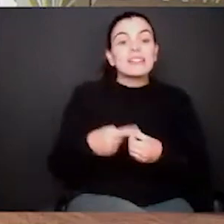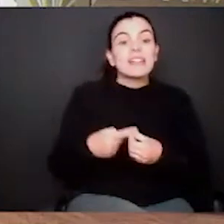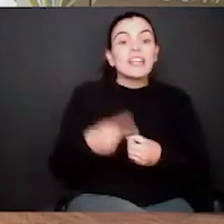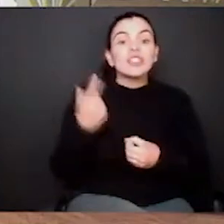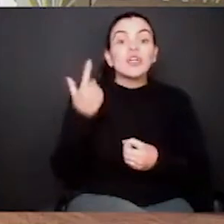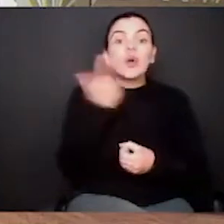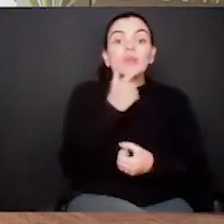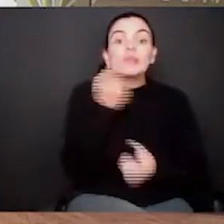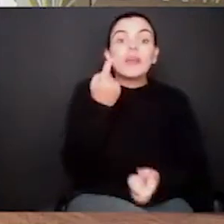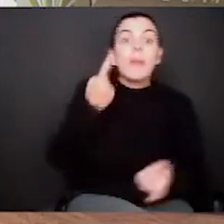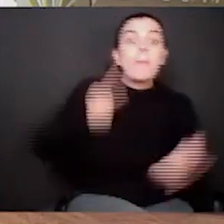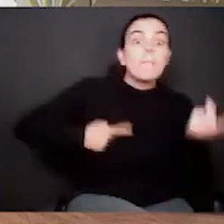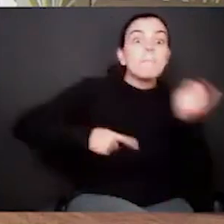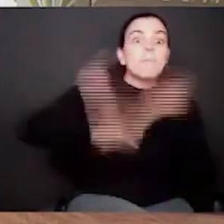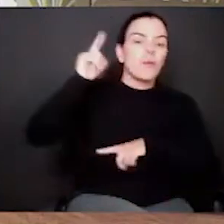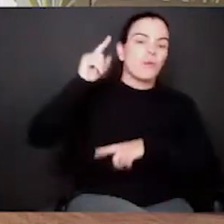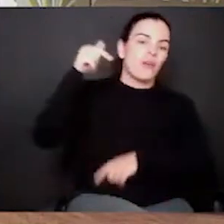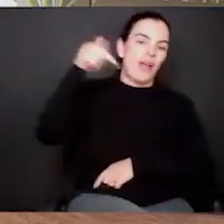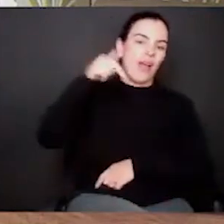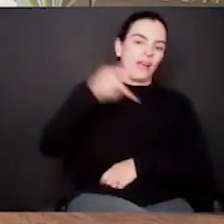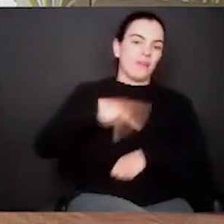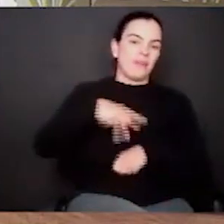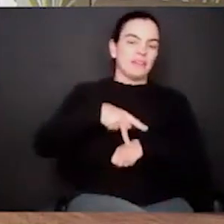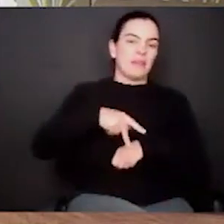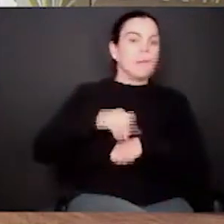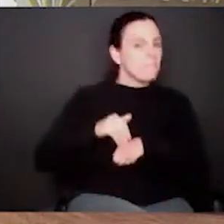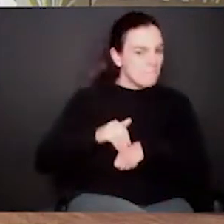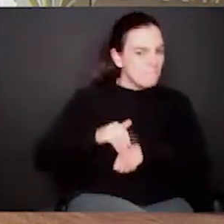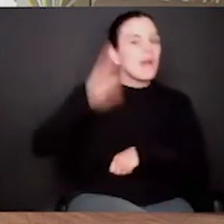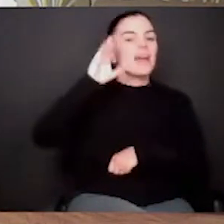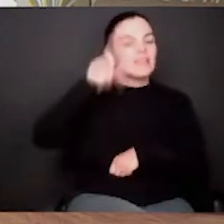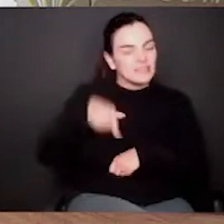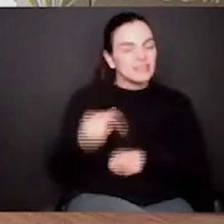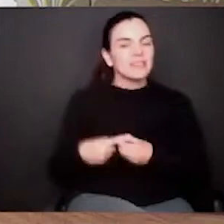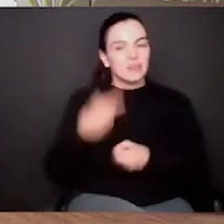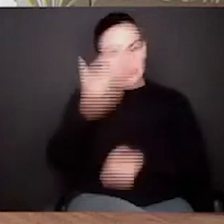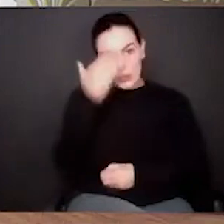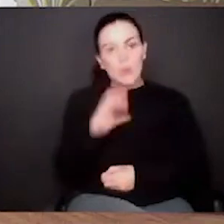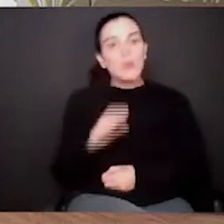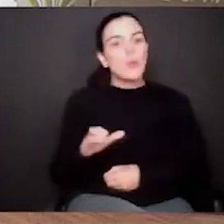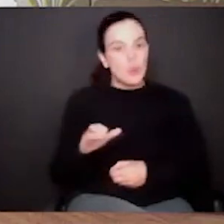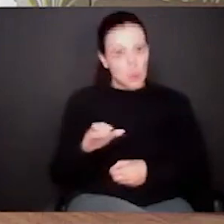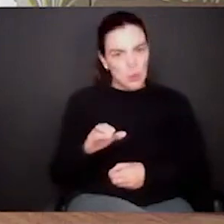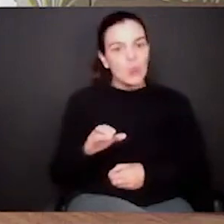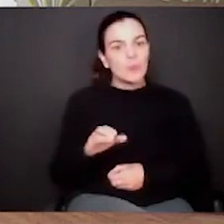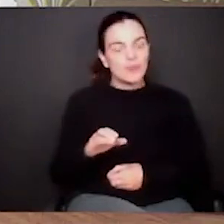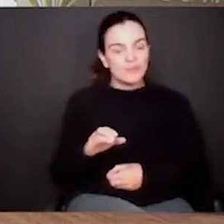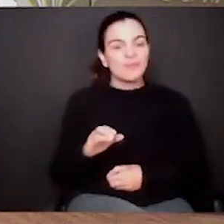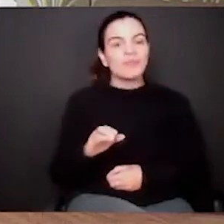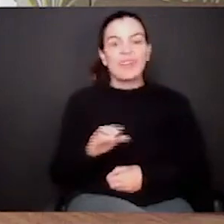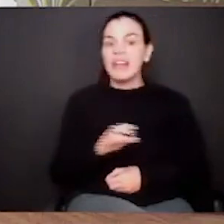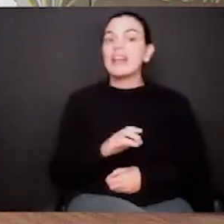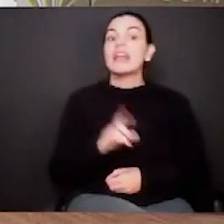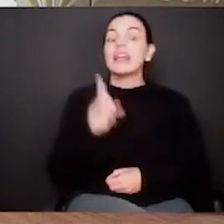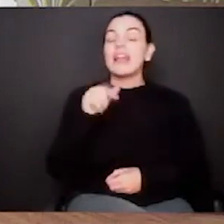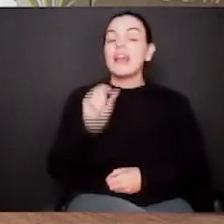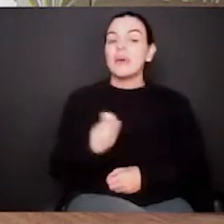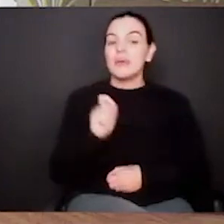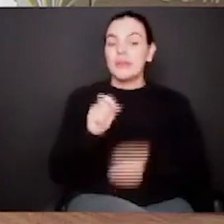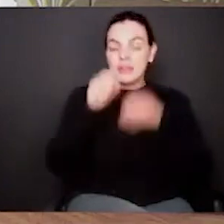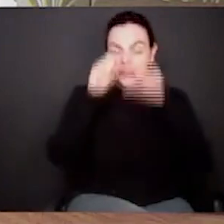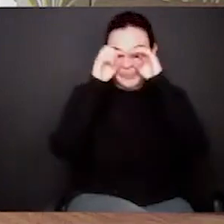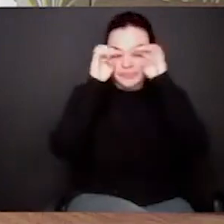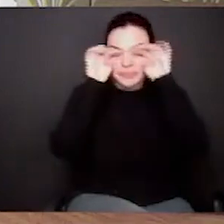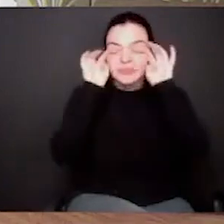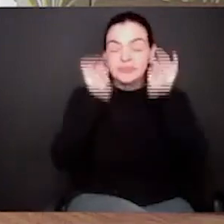Não porque nós temos o nosso plano municipal de primeira infância, mas porque o nosso, e falo isso, reitero com muito orgulho,